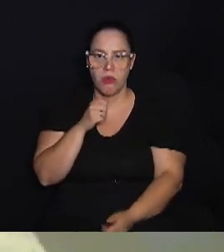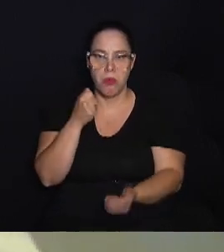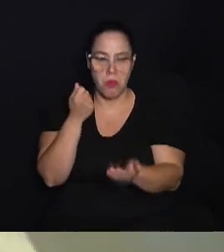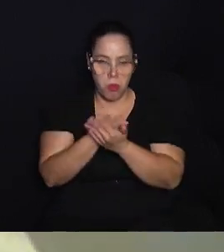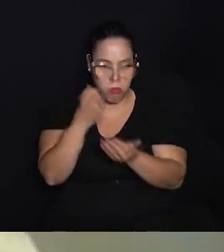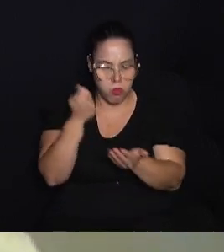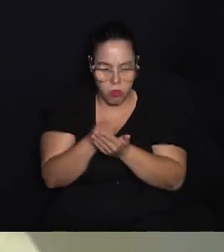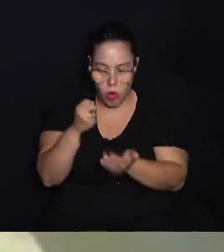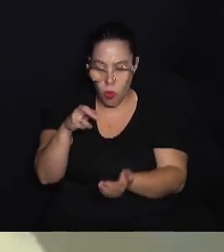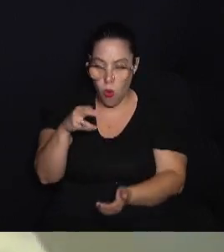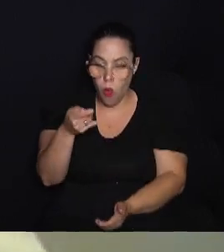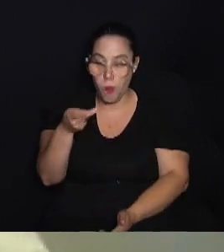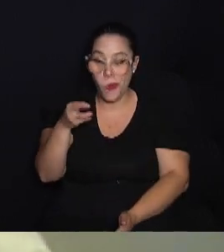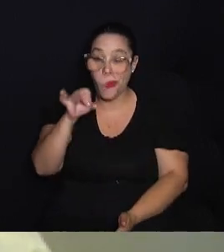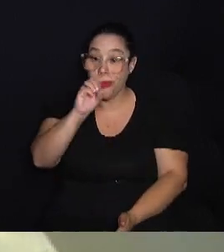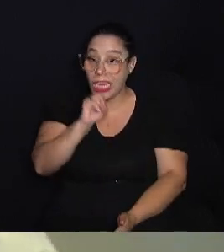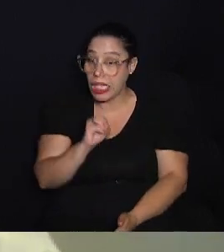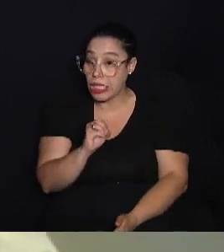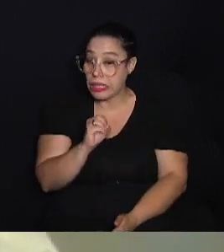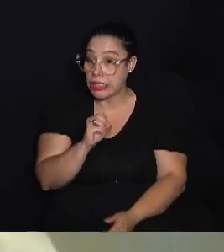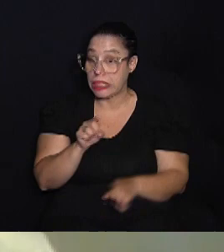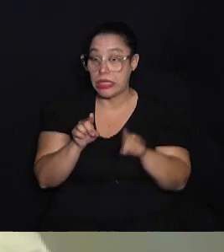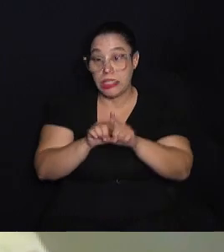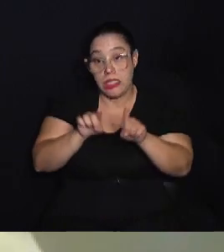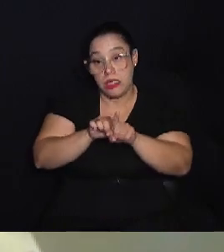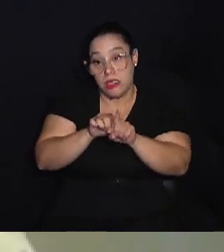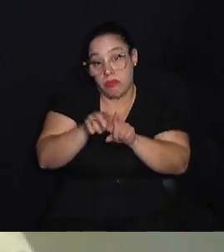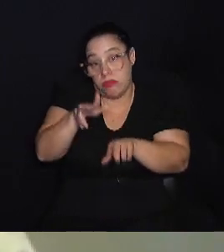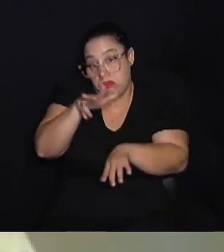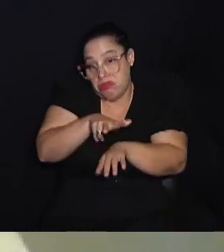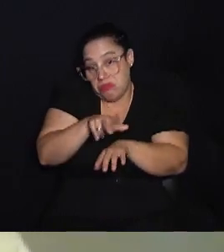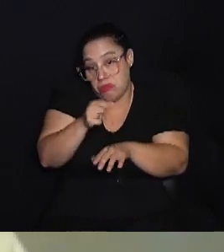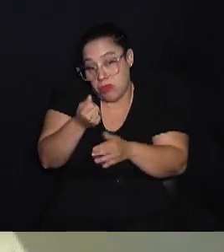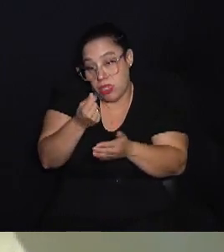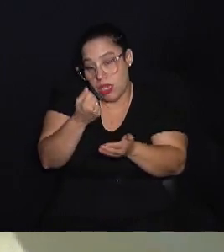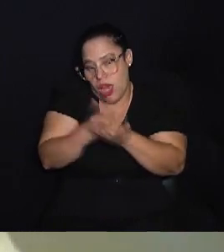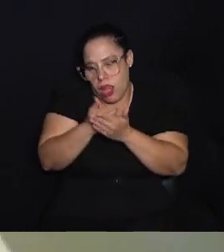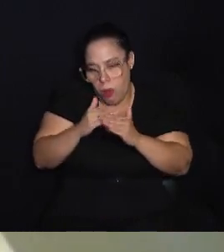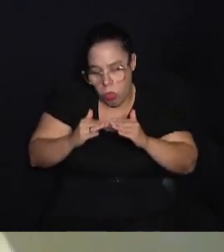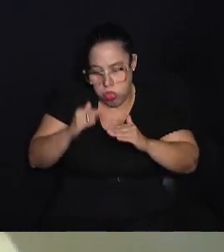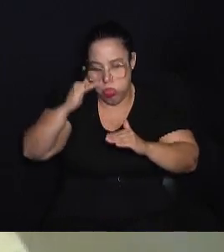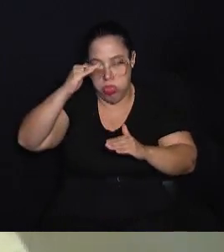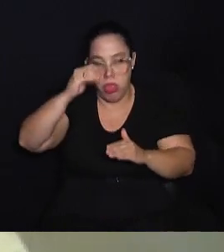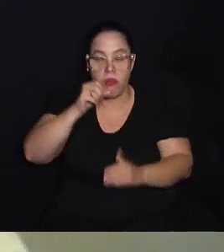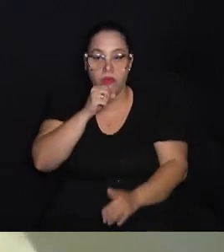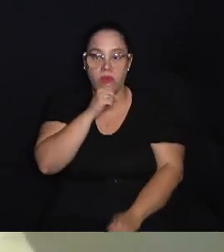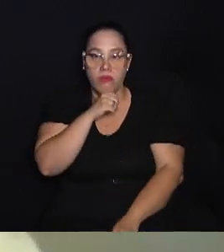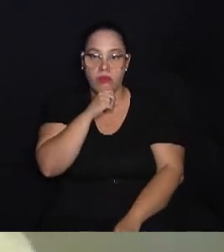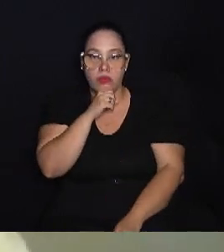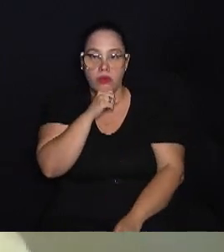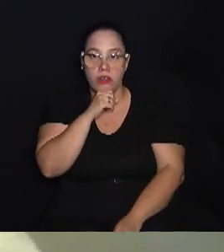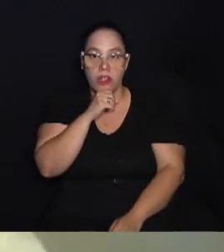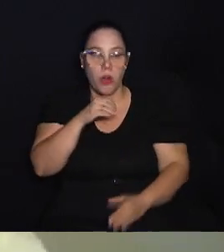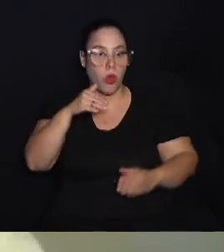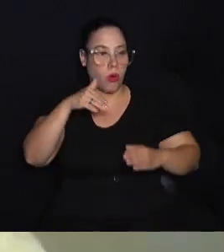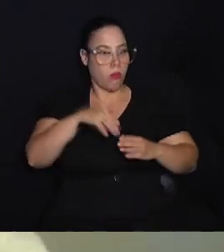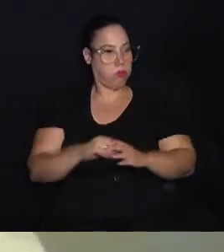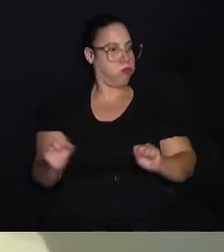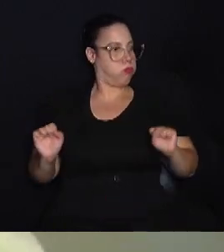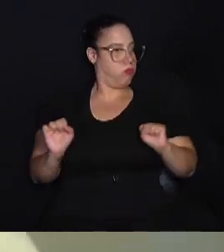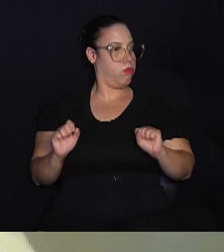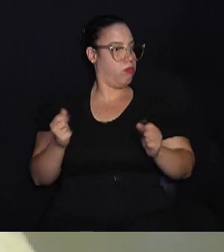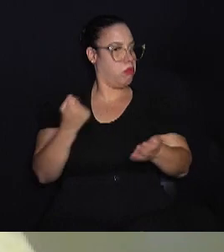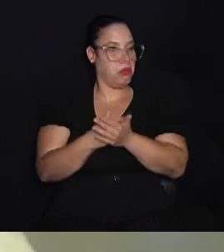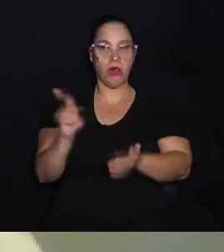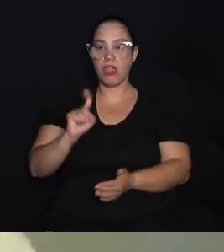vira compulsão. Também pode ser um paciente que gastava muito dinheiro e quando fica mais idoso passa a ser pão duro.